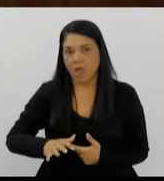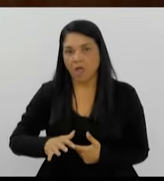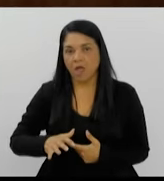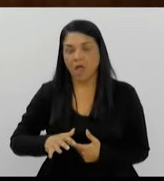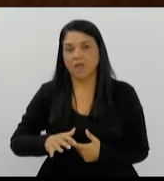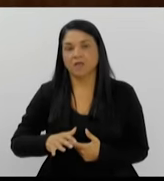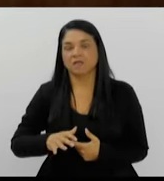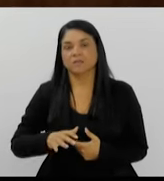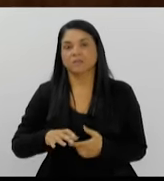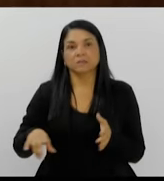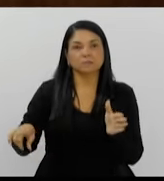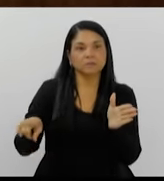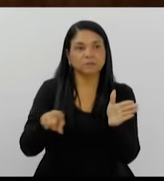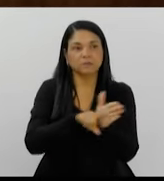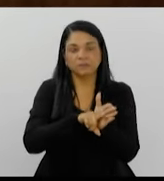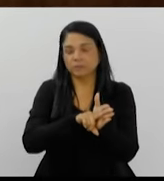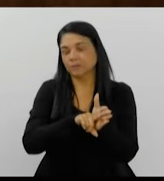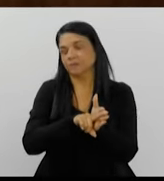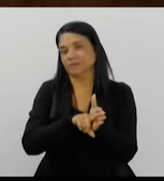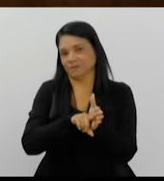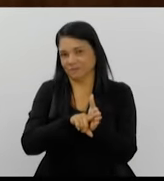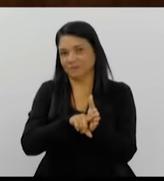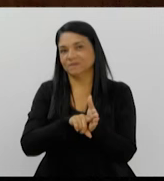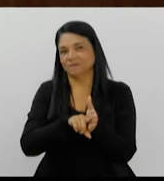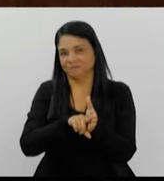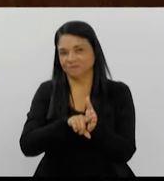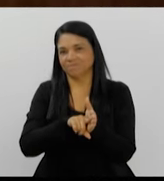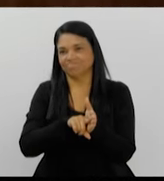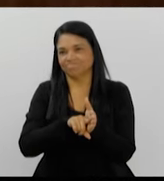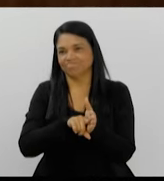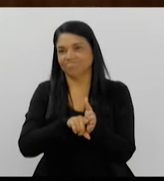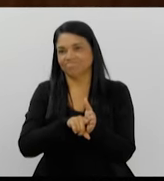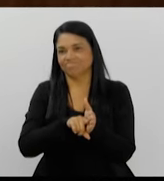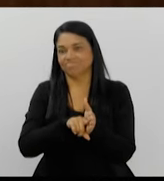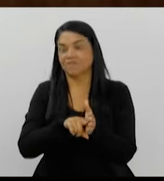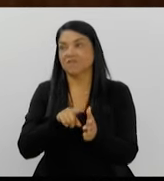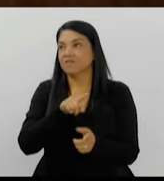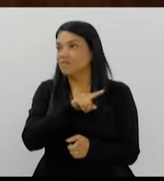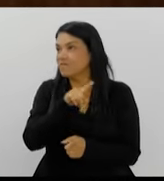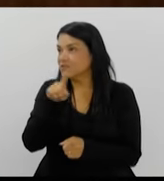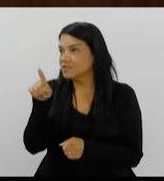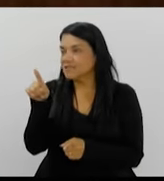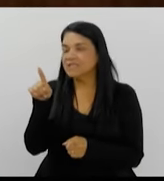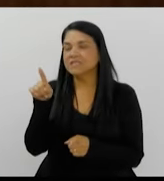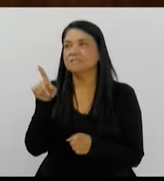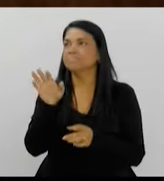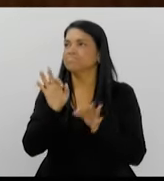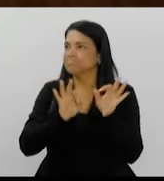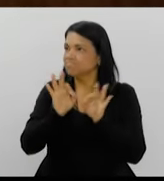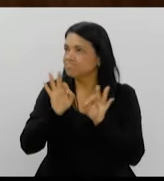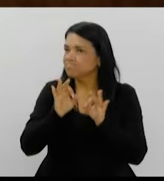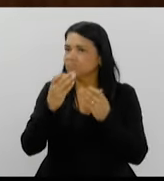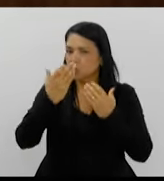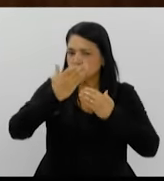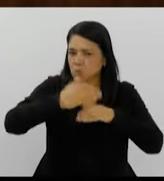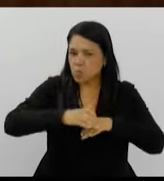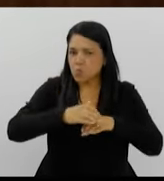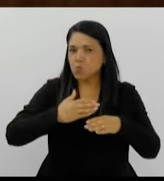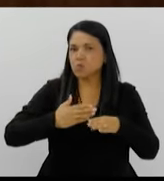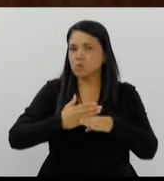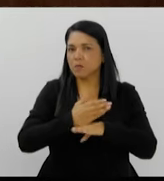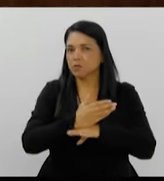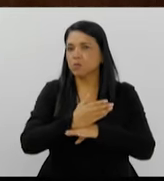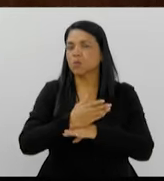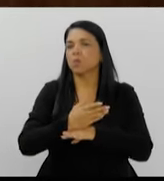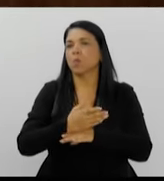um déficit enorme e vocês estão preparadíssimos maduros para